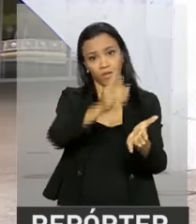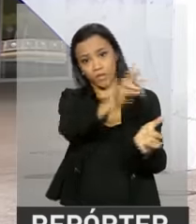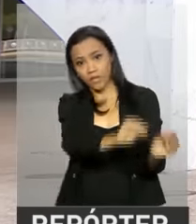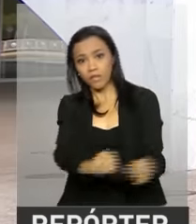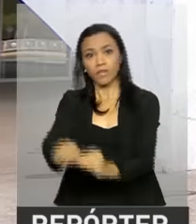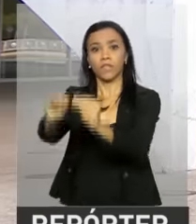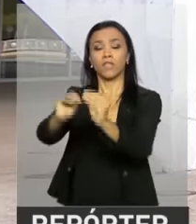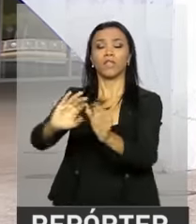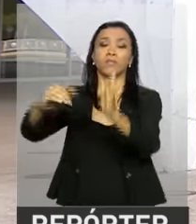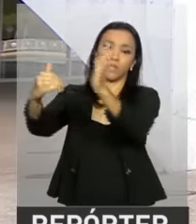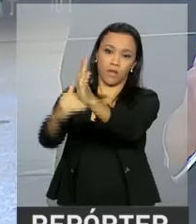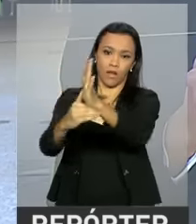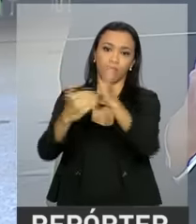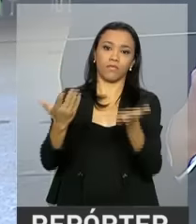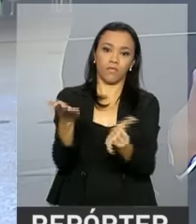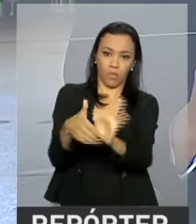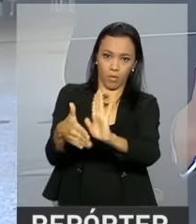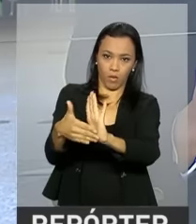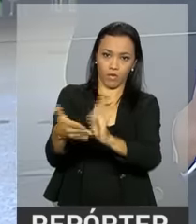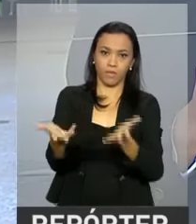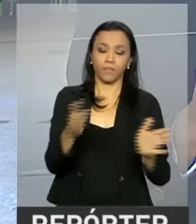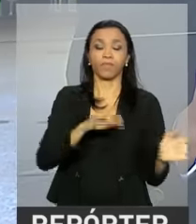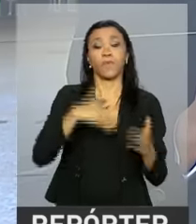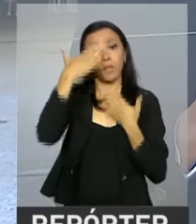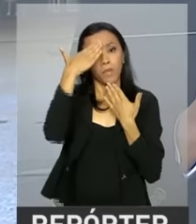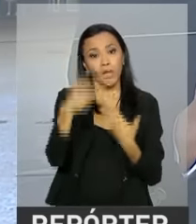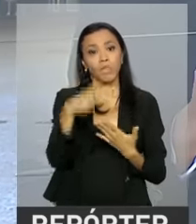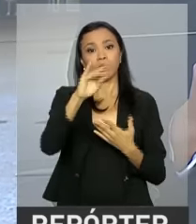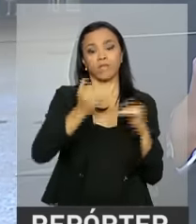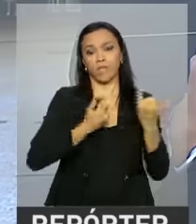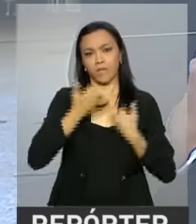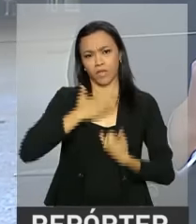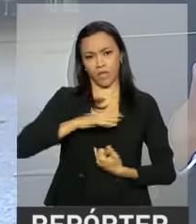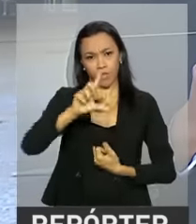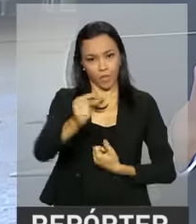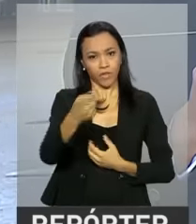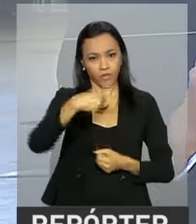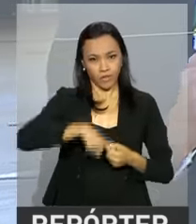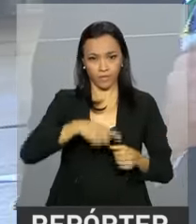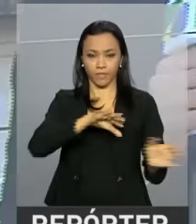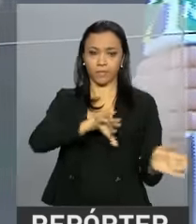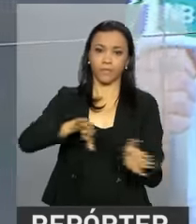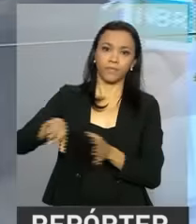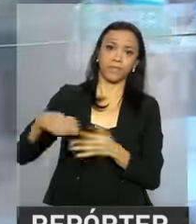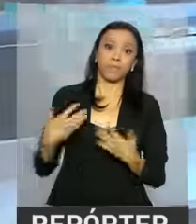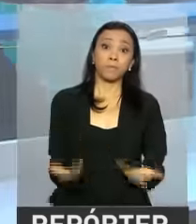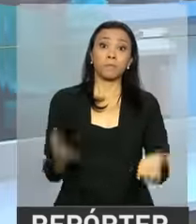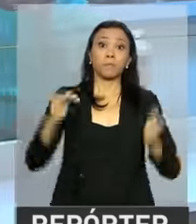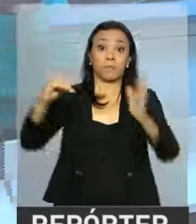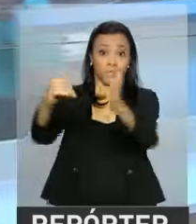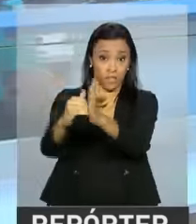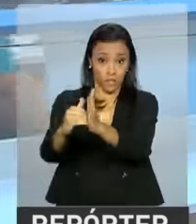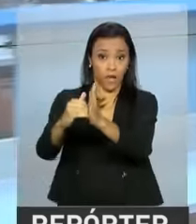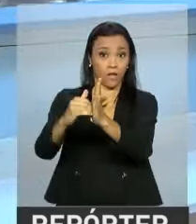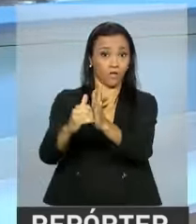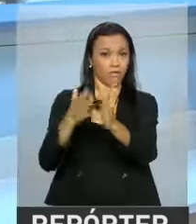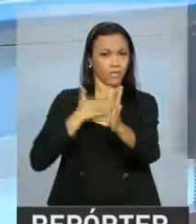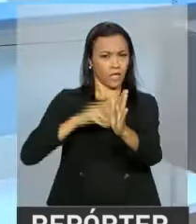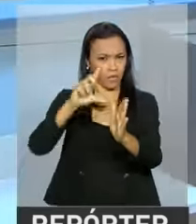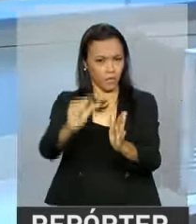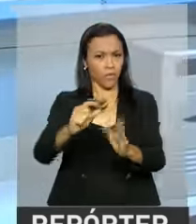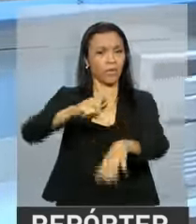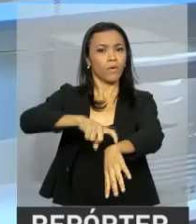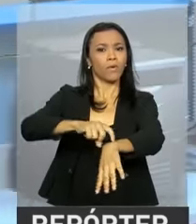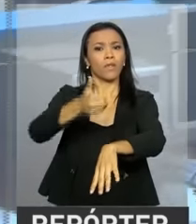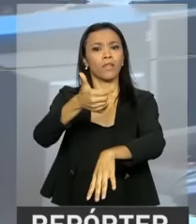Senado Renata Obrigada Paola pelas suas informações daqui a pouco a gente volta a conversar O Senado retoma Logo mais às